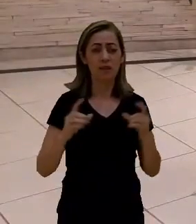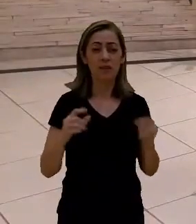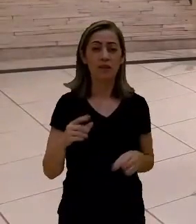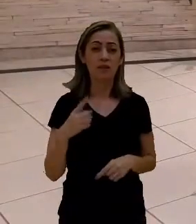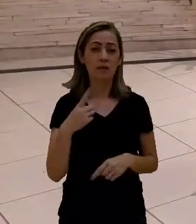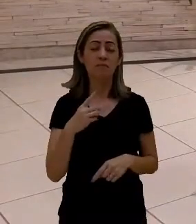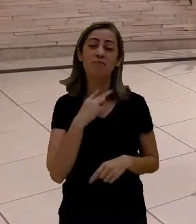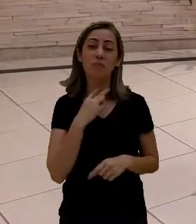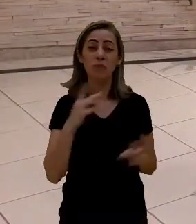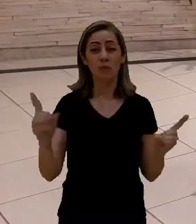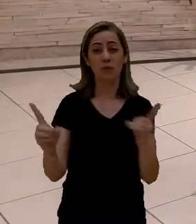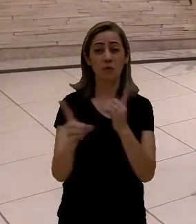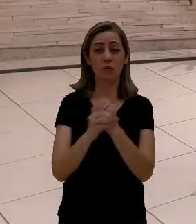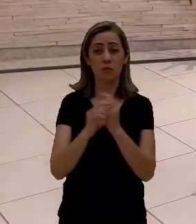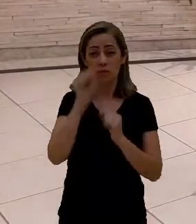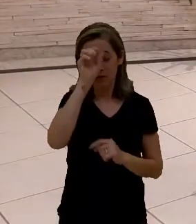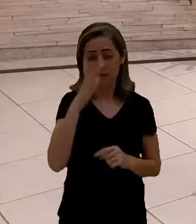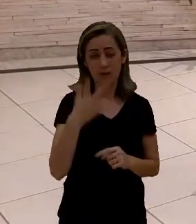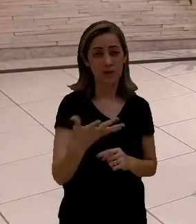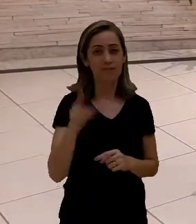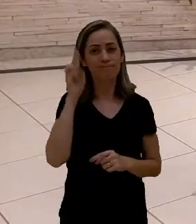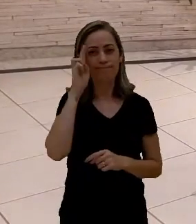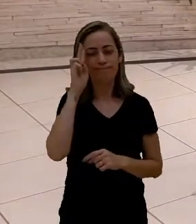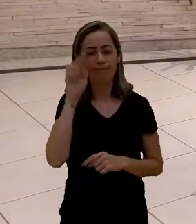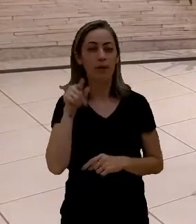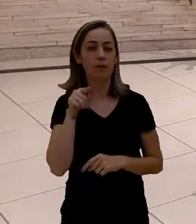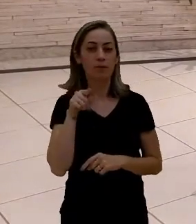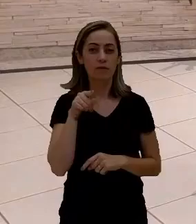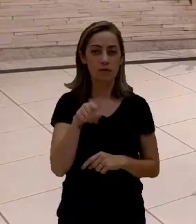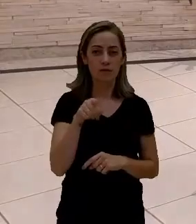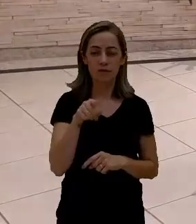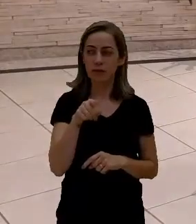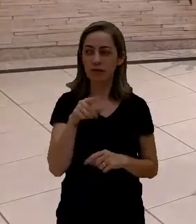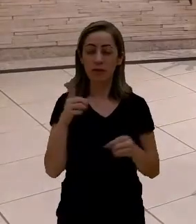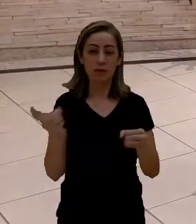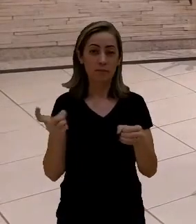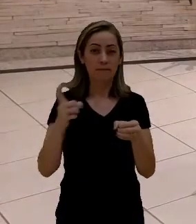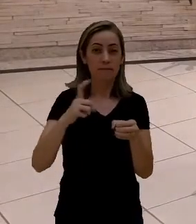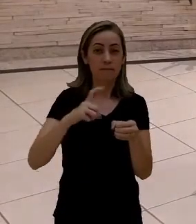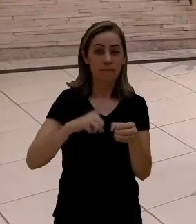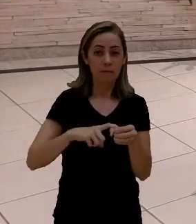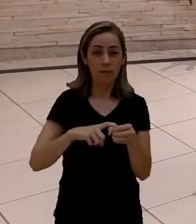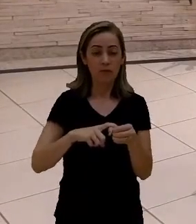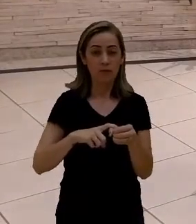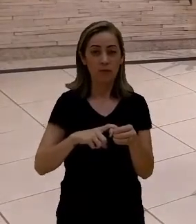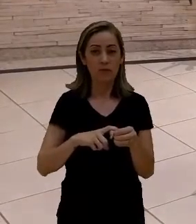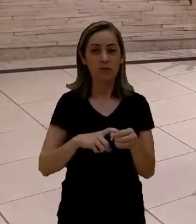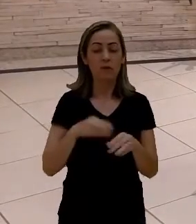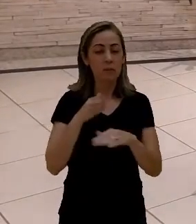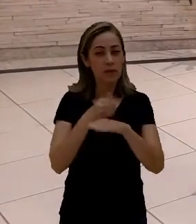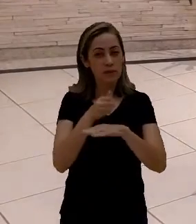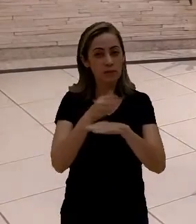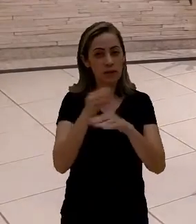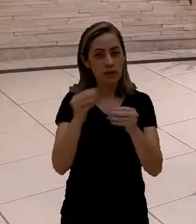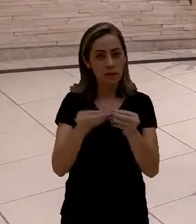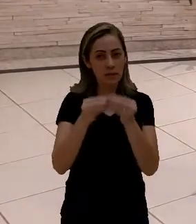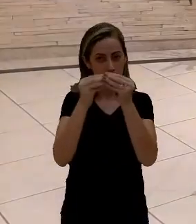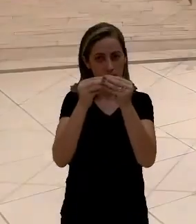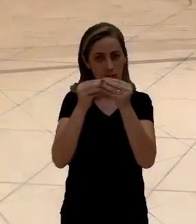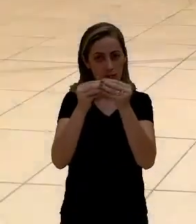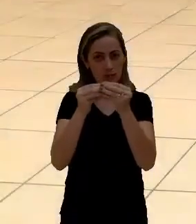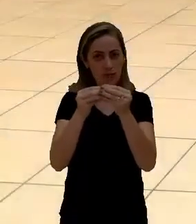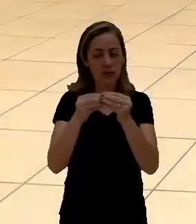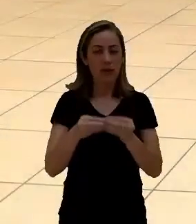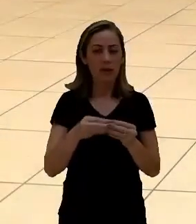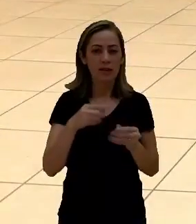acontecer então lembrem vocês que vão voltar ou vão participar da missa estão saindo da sua